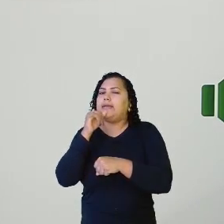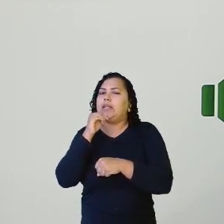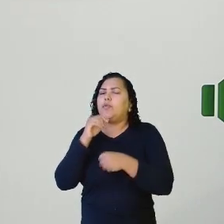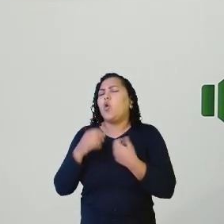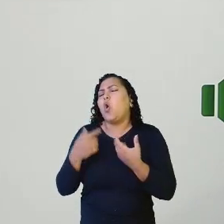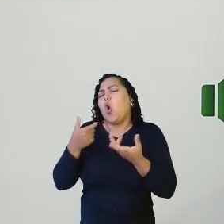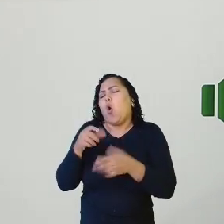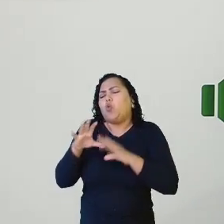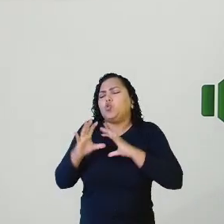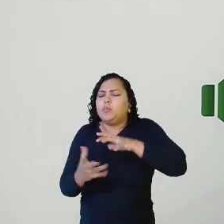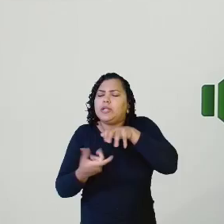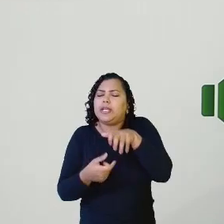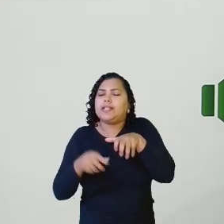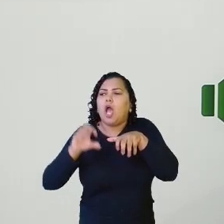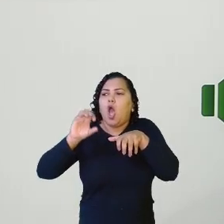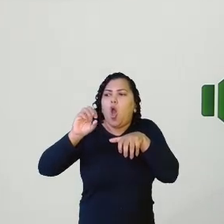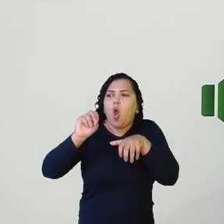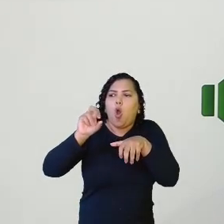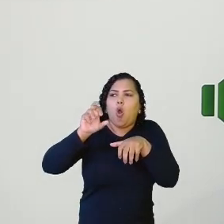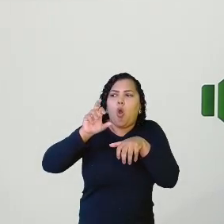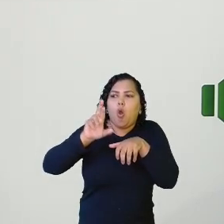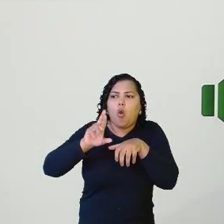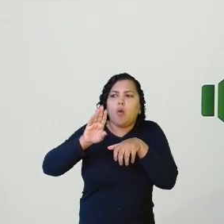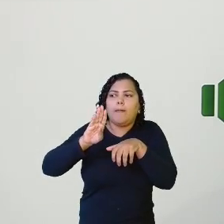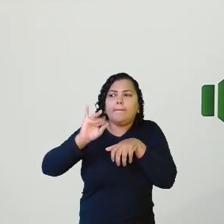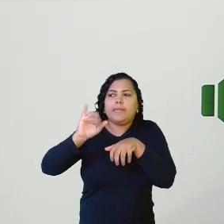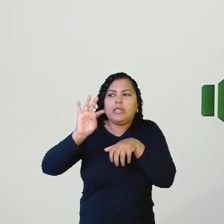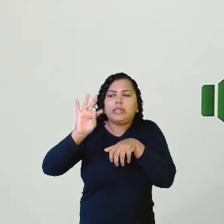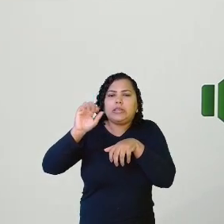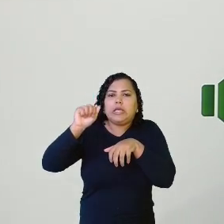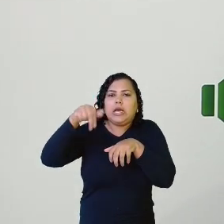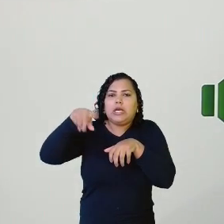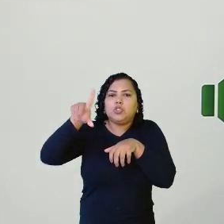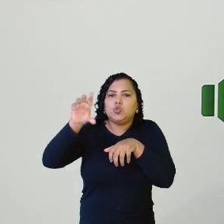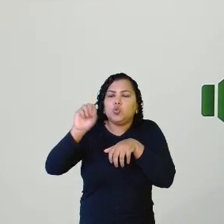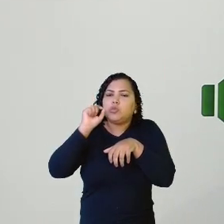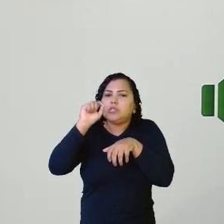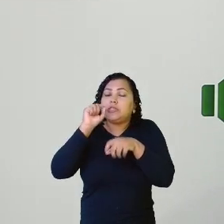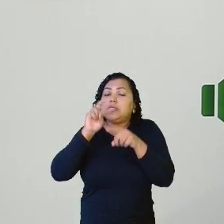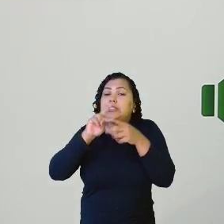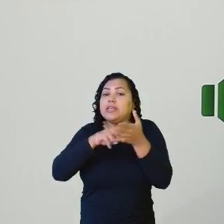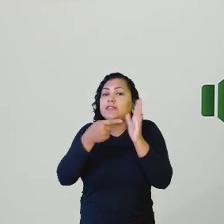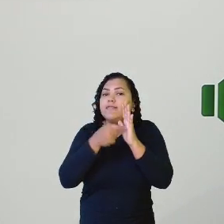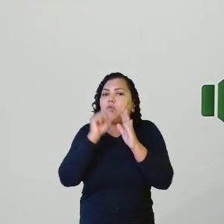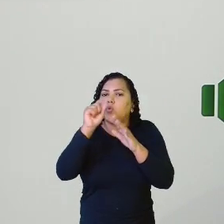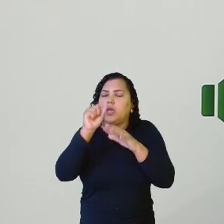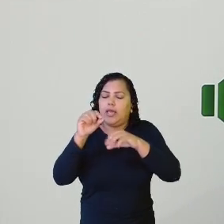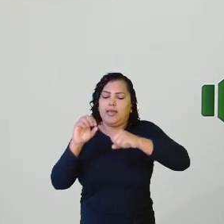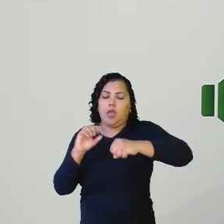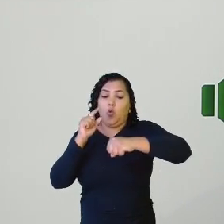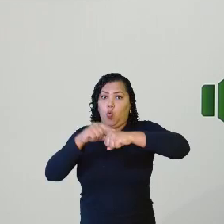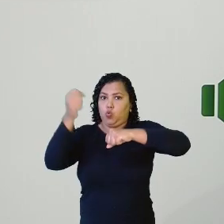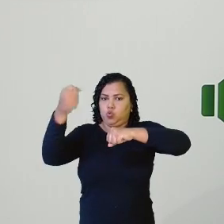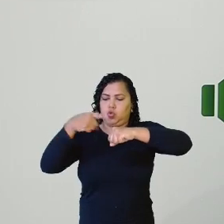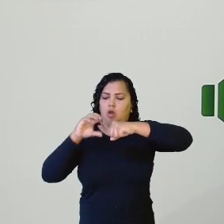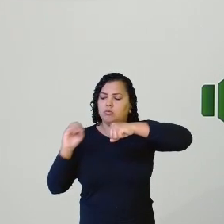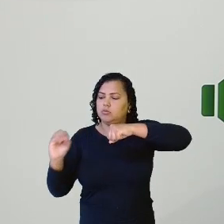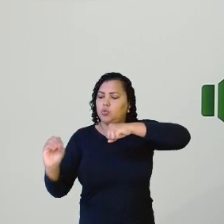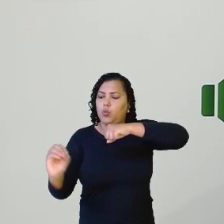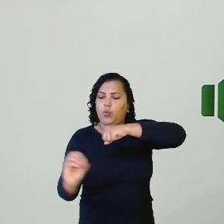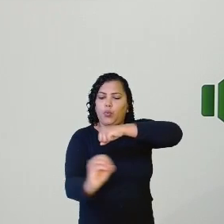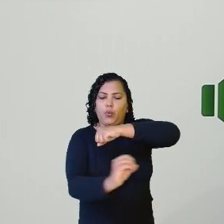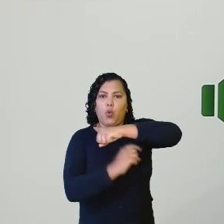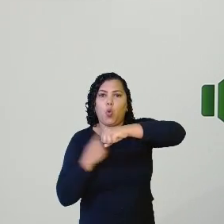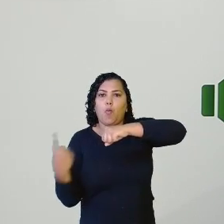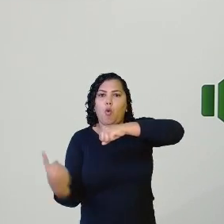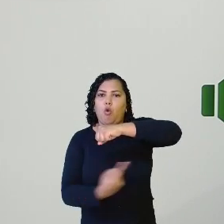estão orbitando ao redor do Sol, eles estão fazendo este caminho, este círculo. E aí eu trouxe para vocês